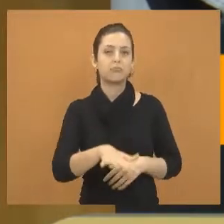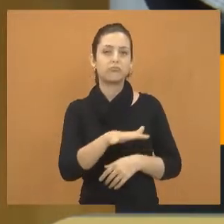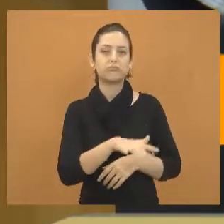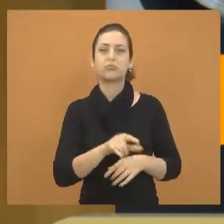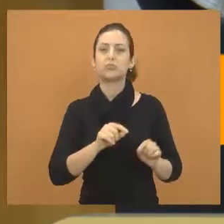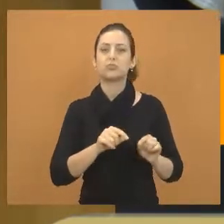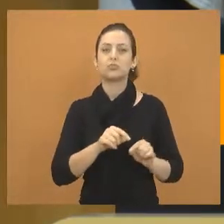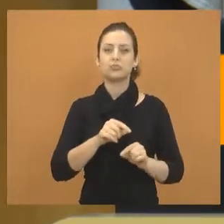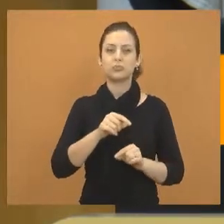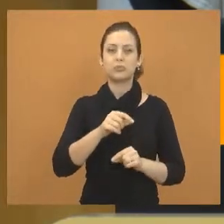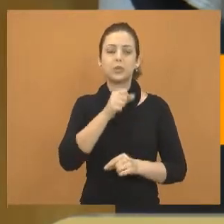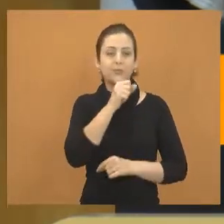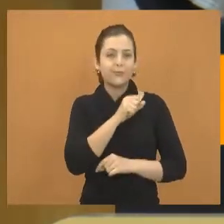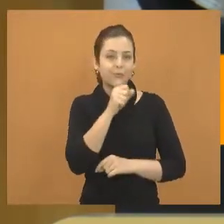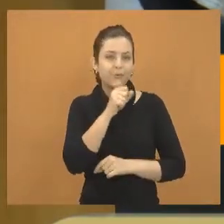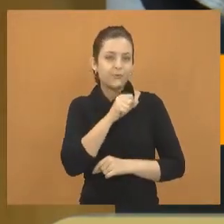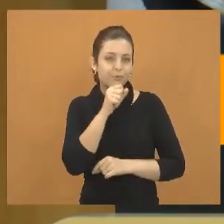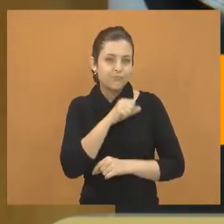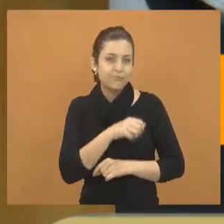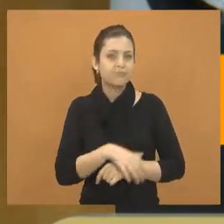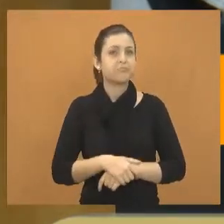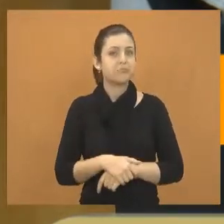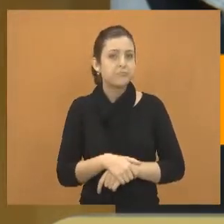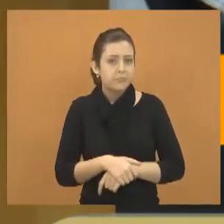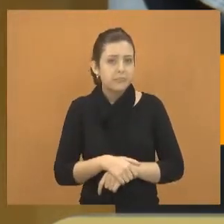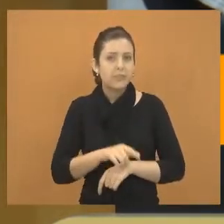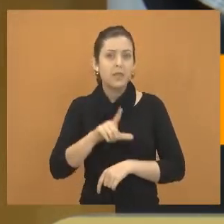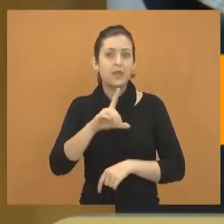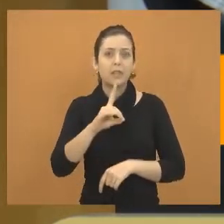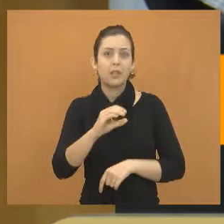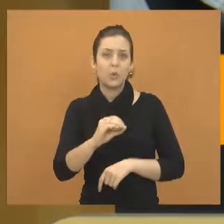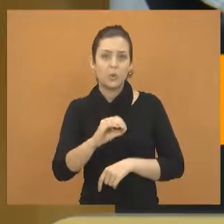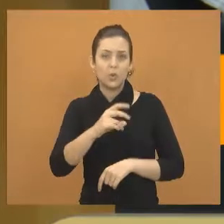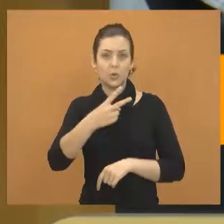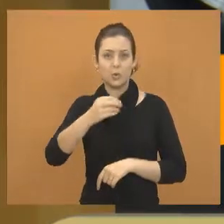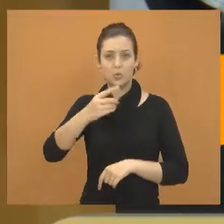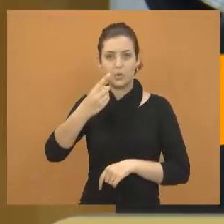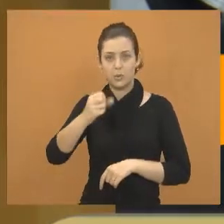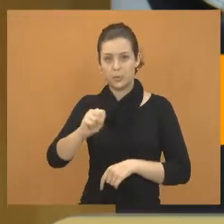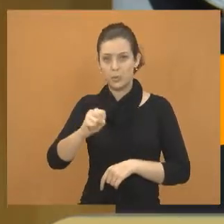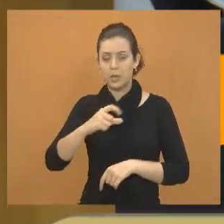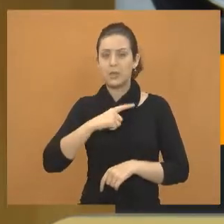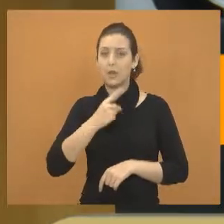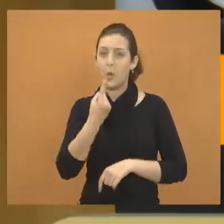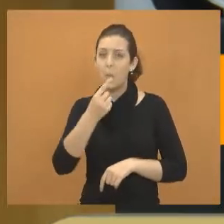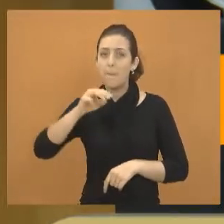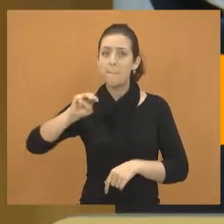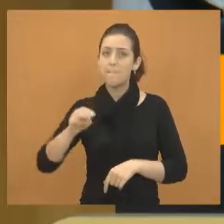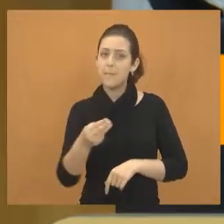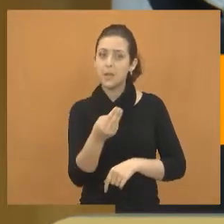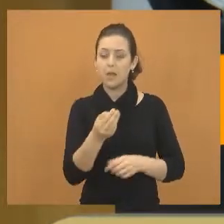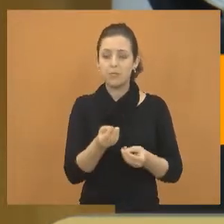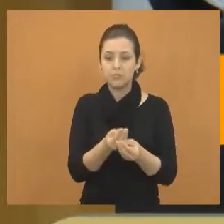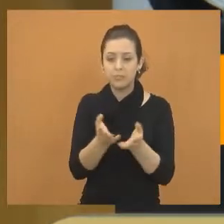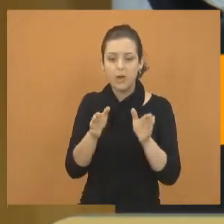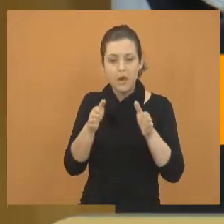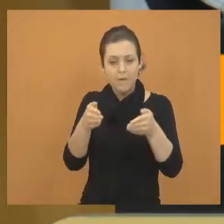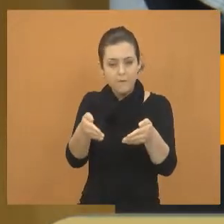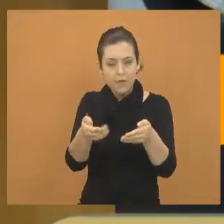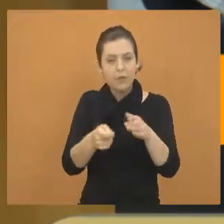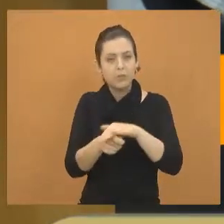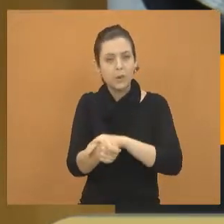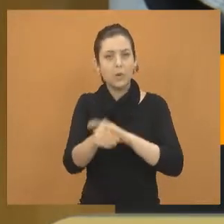área da pessoa idosa. Nós temos na LDO, por exemplo, de 2018, R$1 milhão destinado